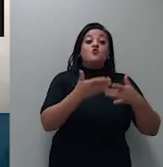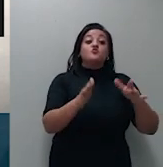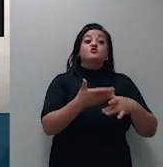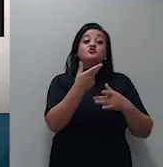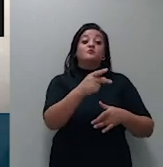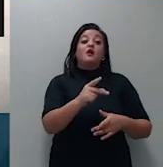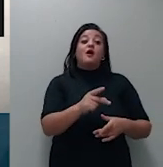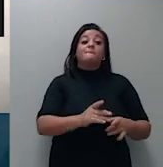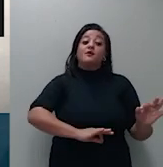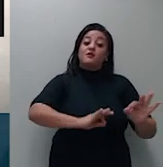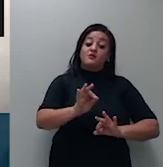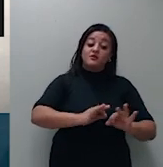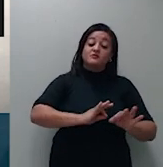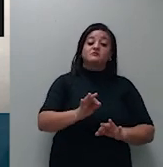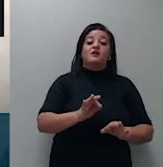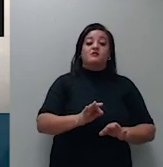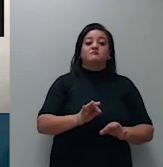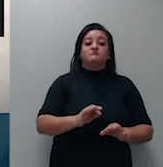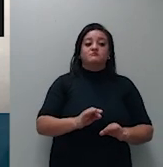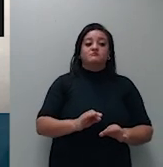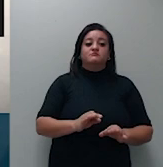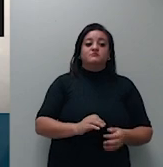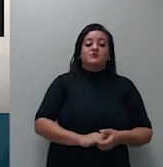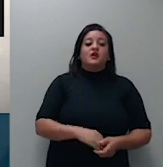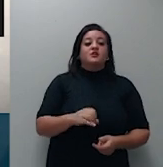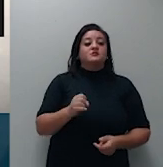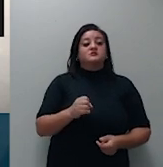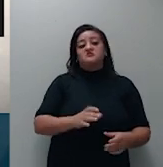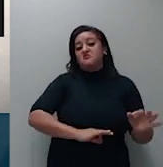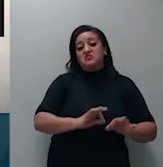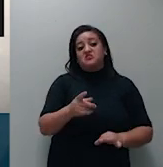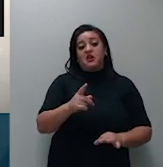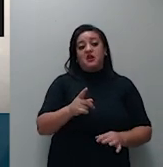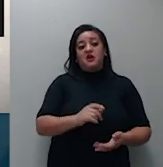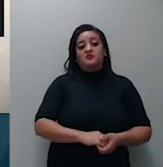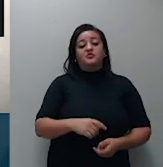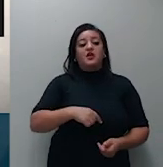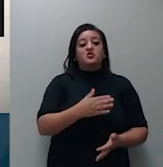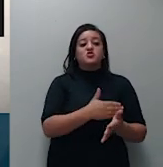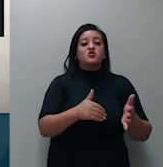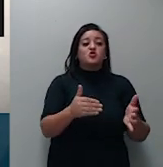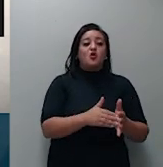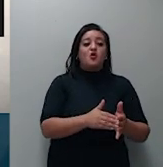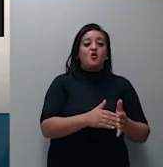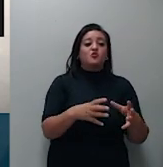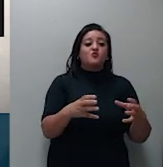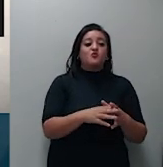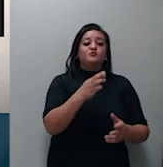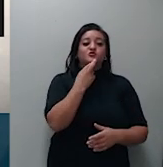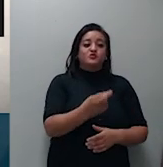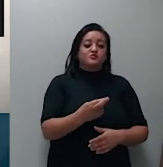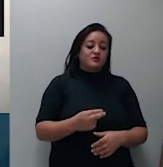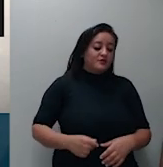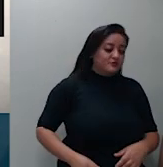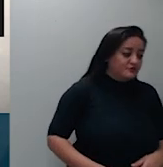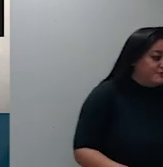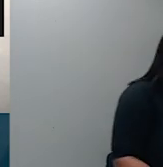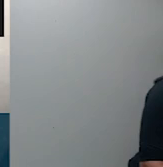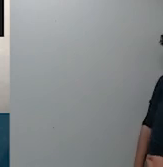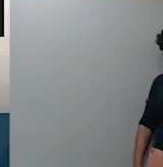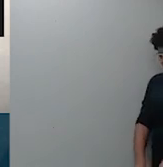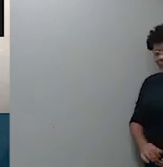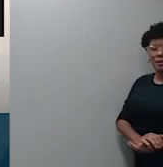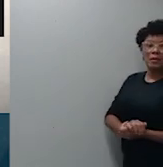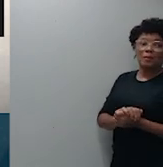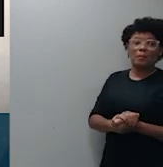estímulo é para habilitar-se não se habilitar tem toda uma série de conceitos pode até